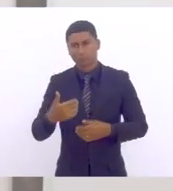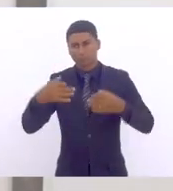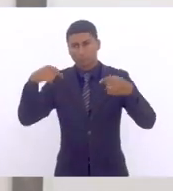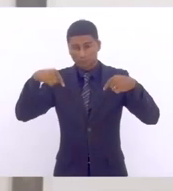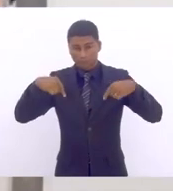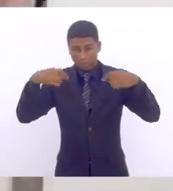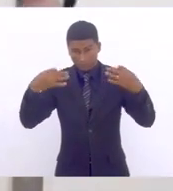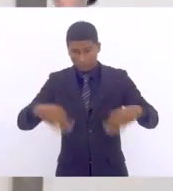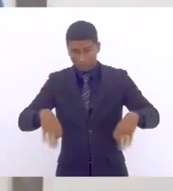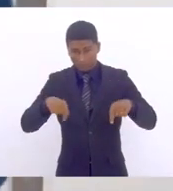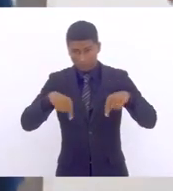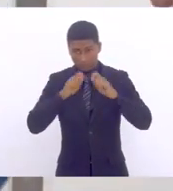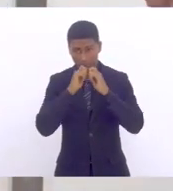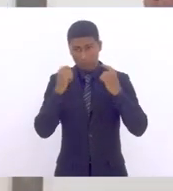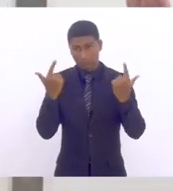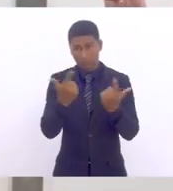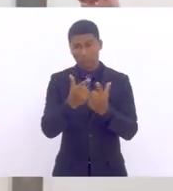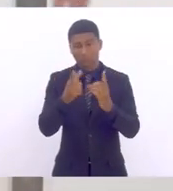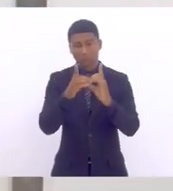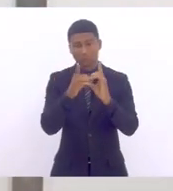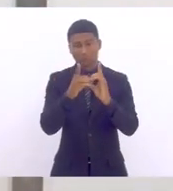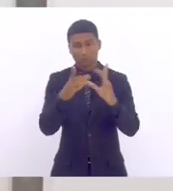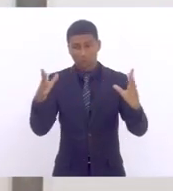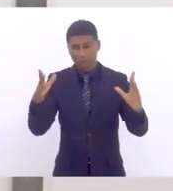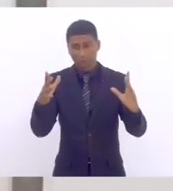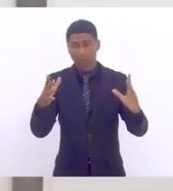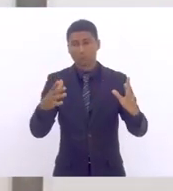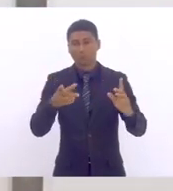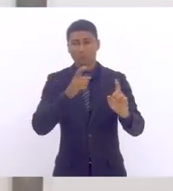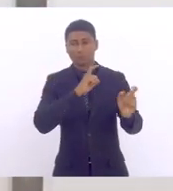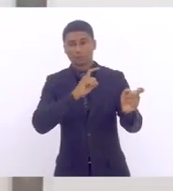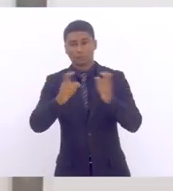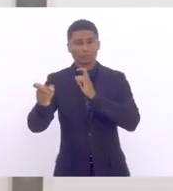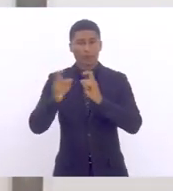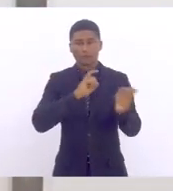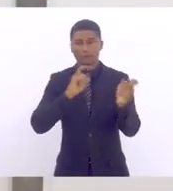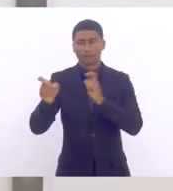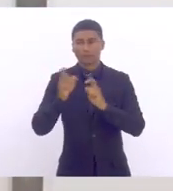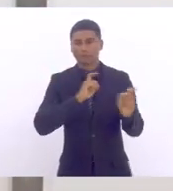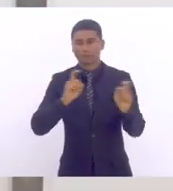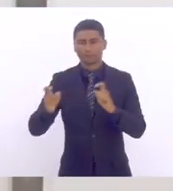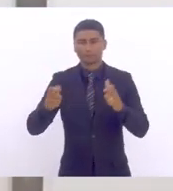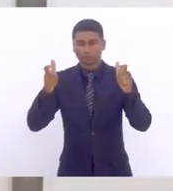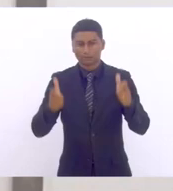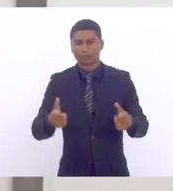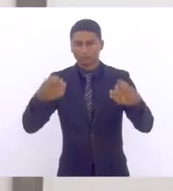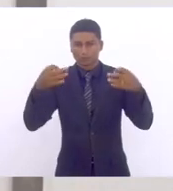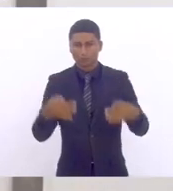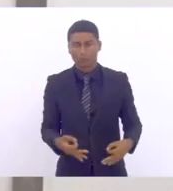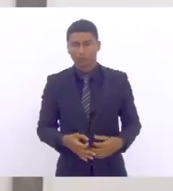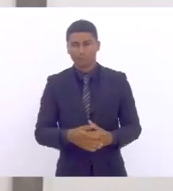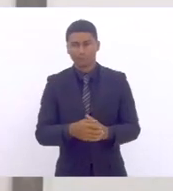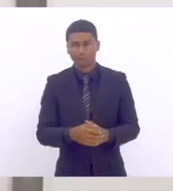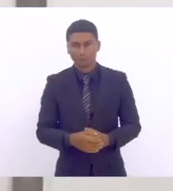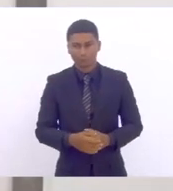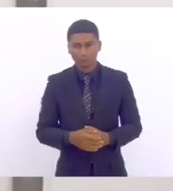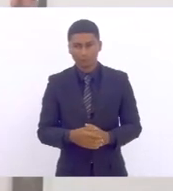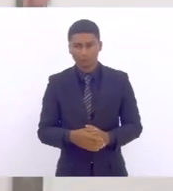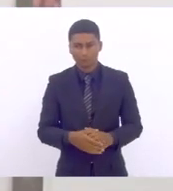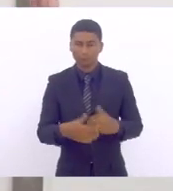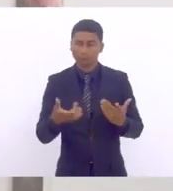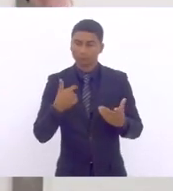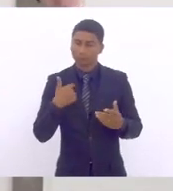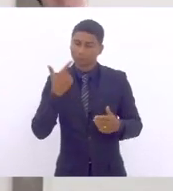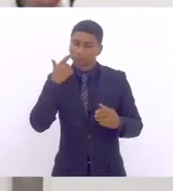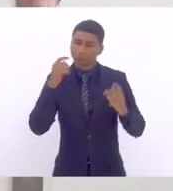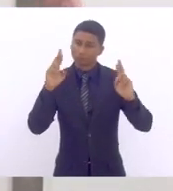Democrática do qual nós estamos, no ambiente correto para se trazer o debate, e espero que, de fato, através disso, que tudo